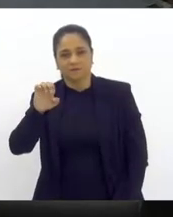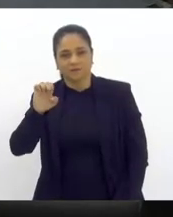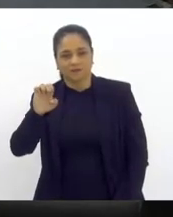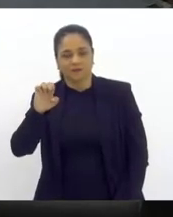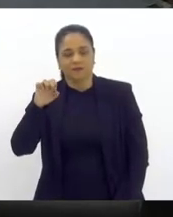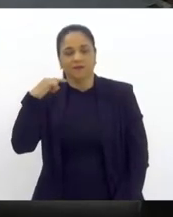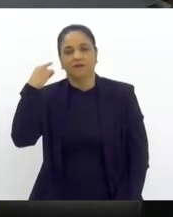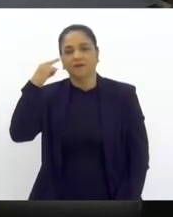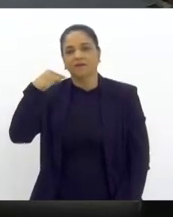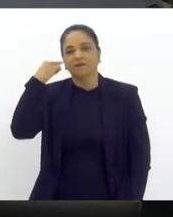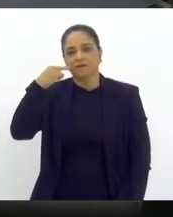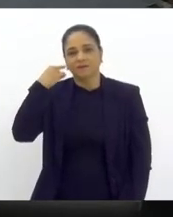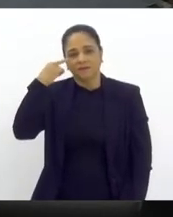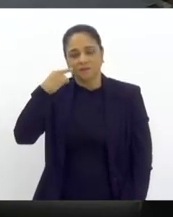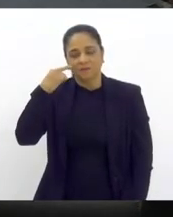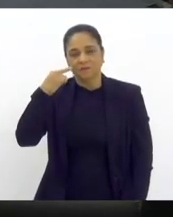deputado